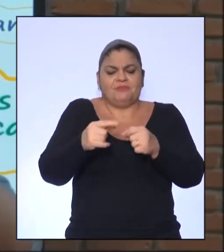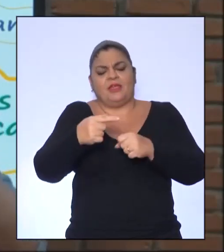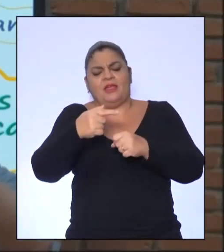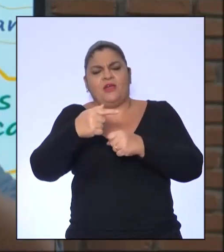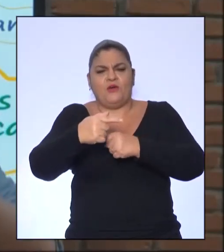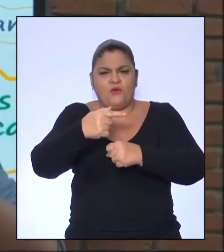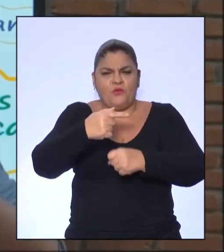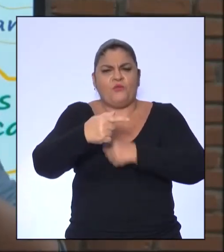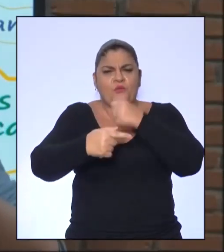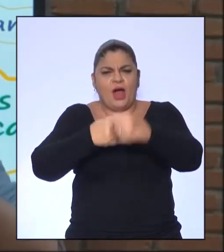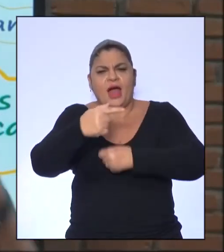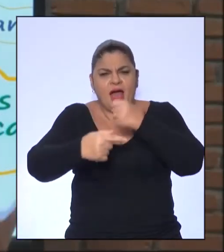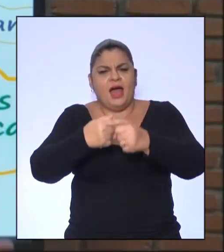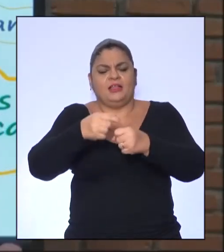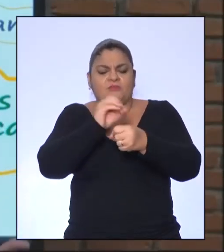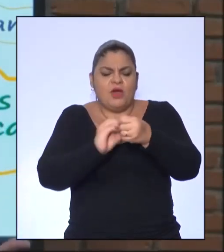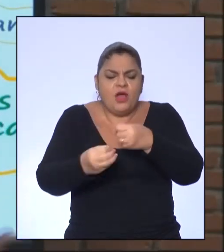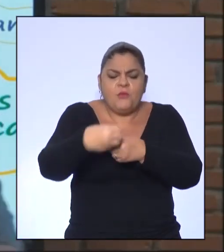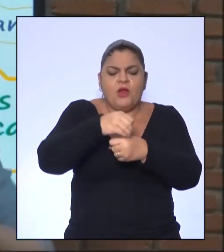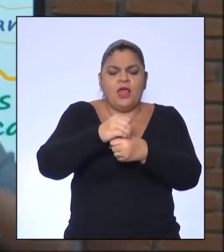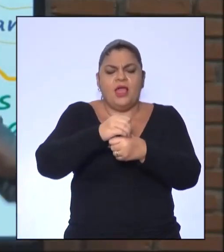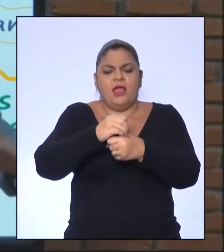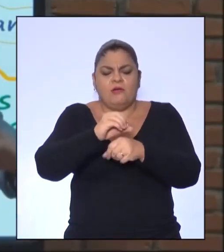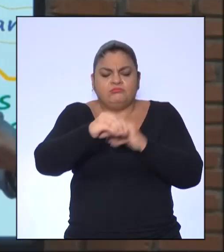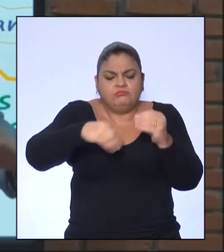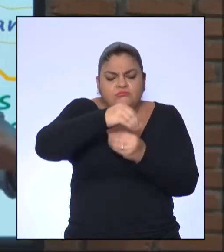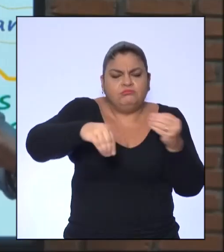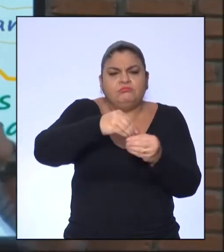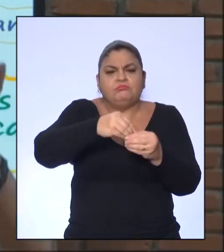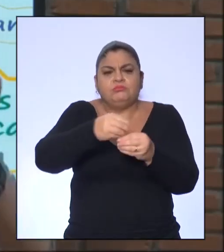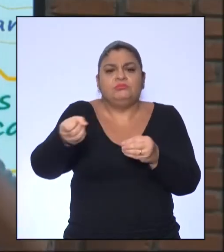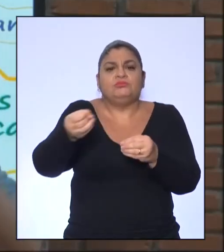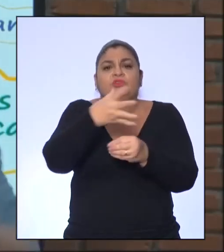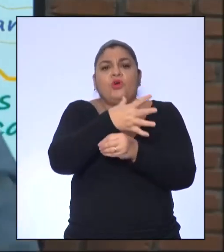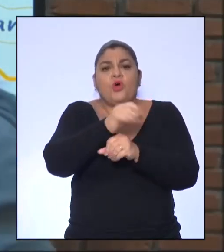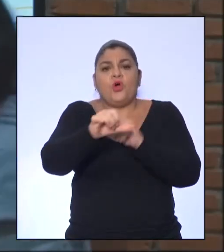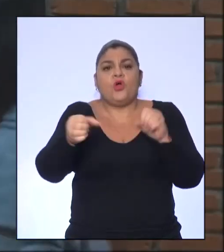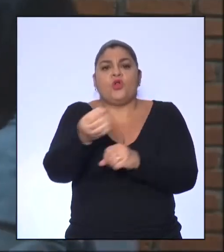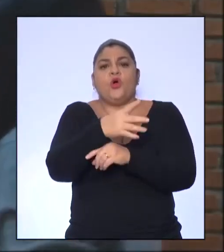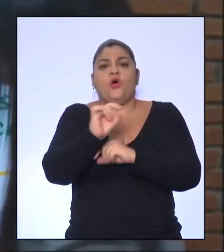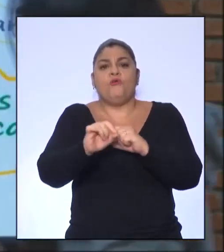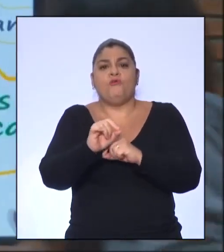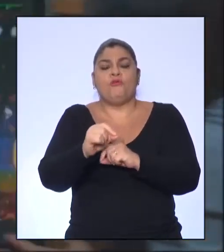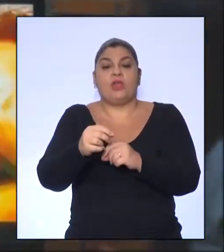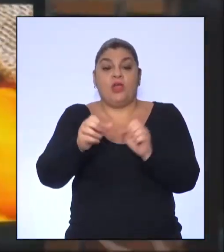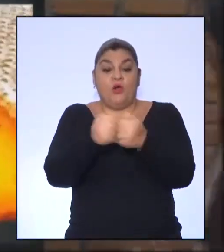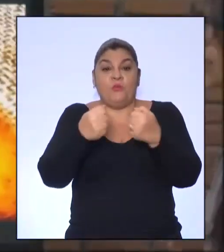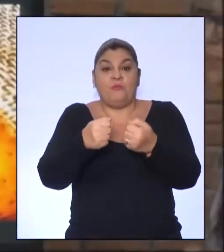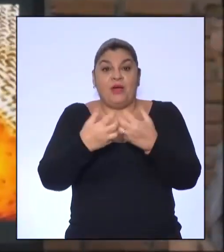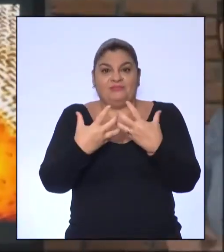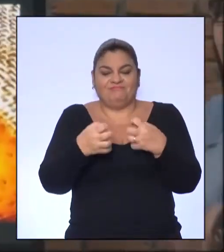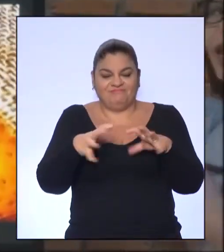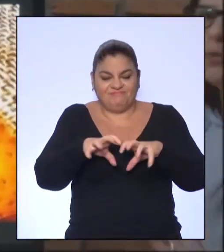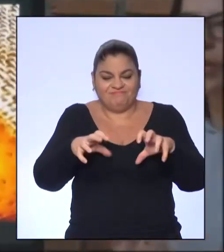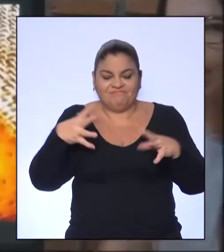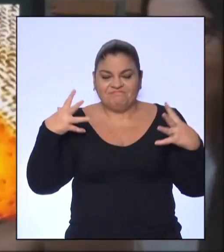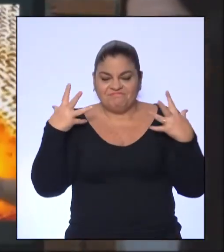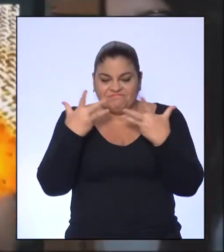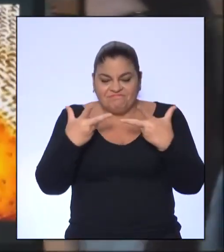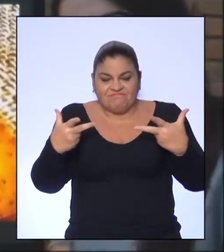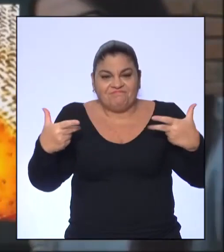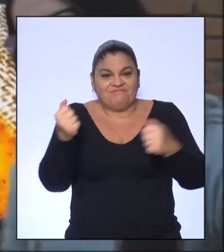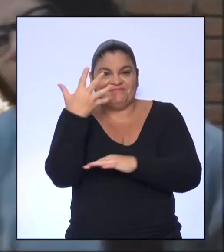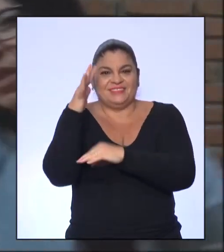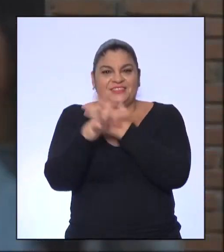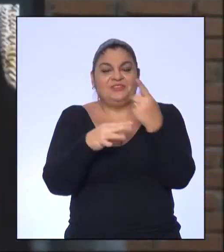formaram uma outra matéria. No caso, o pão assado. Fantástico, né? É incrível, a natureza, enfim.